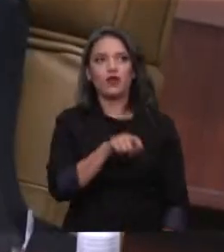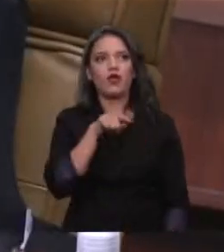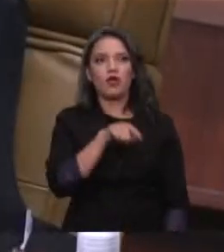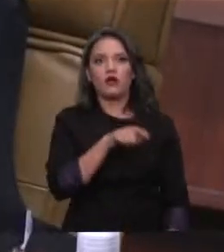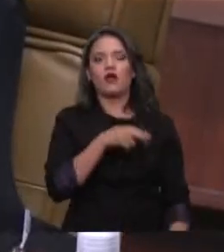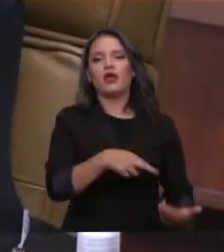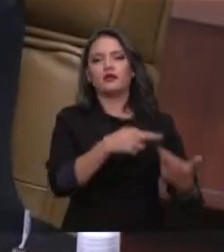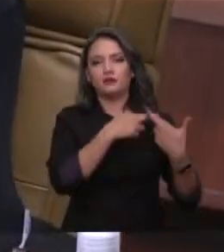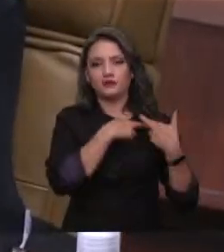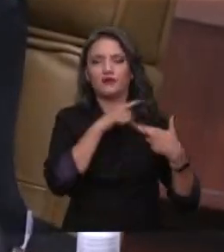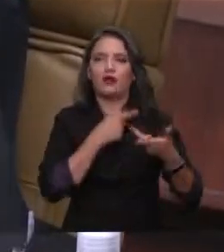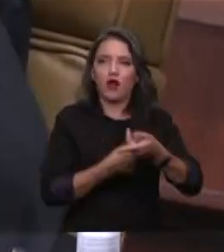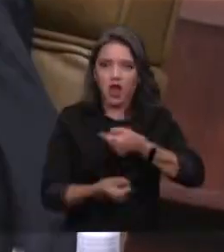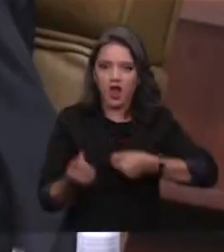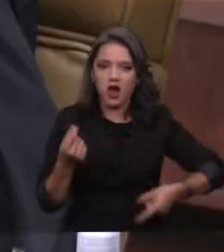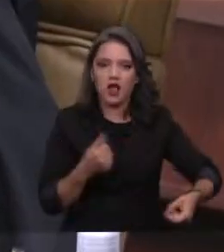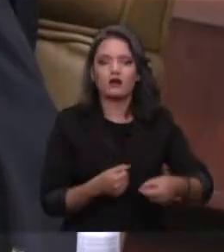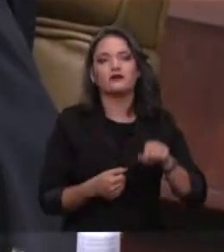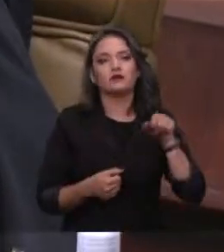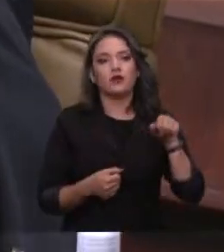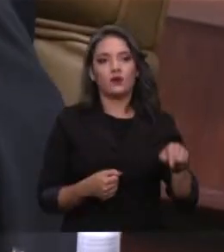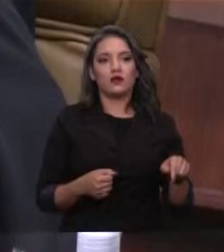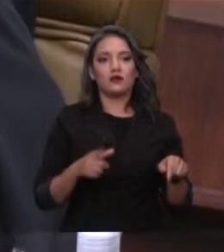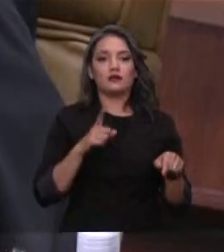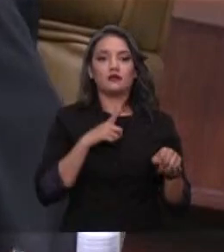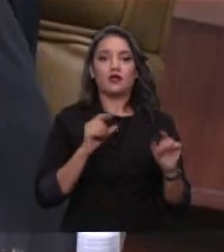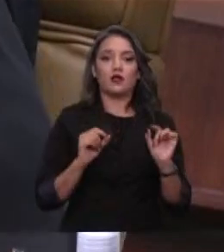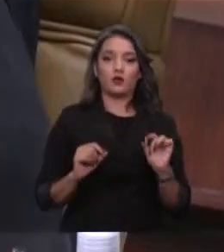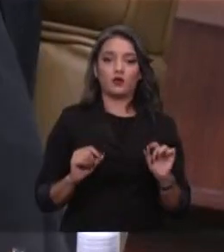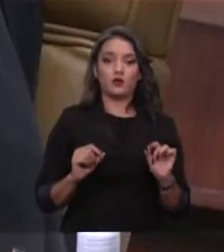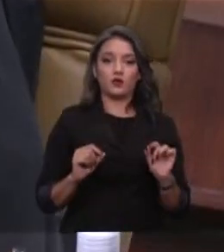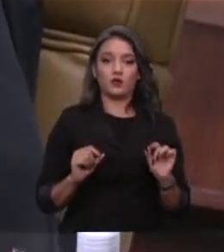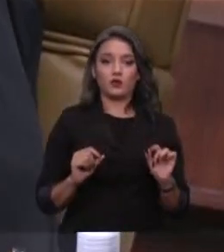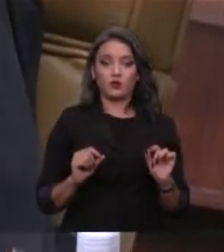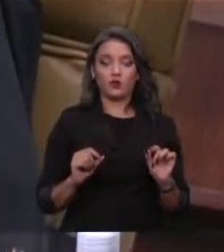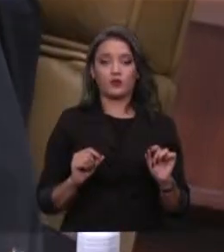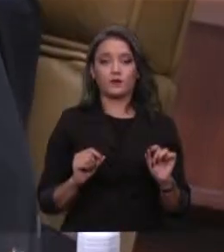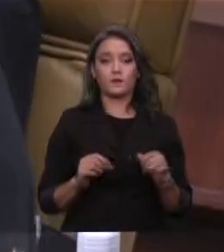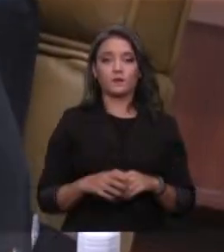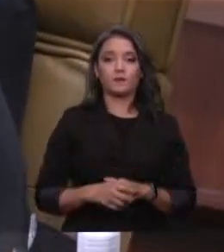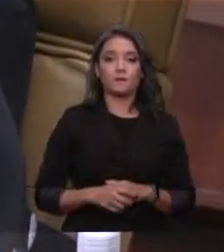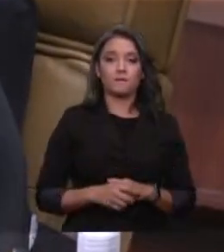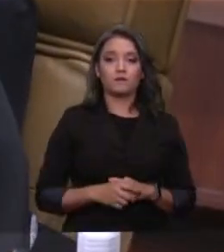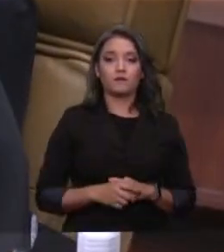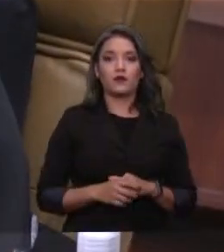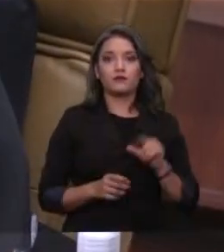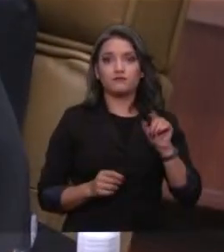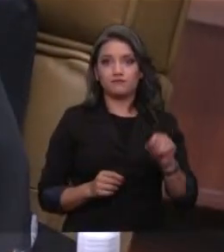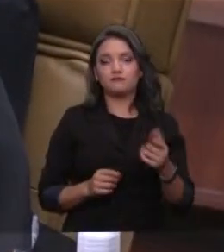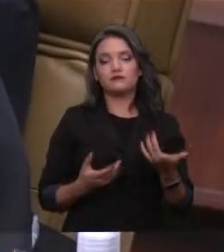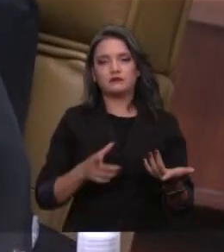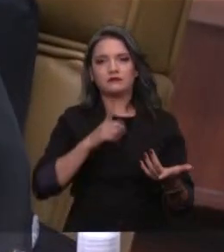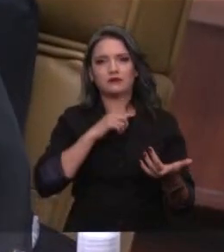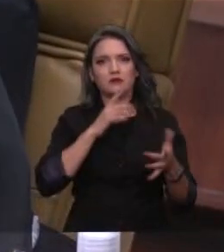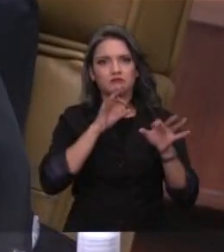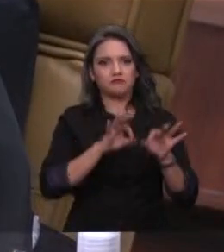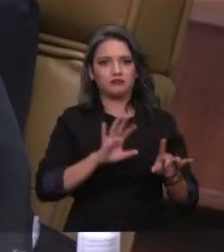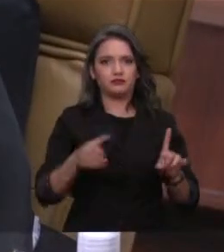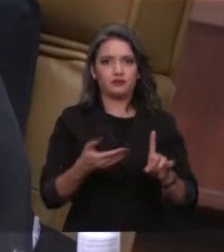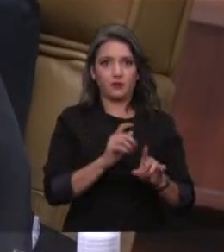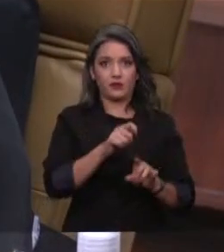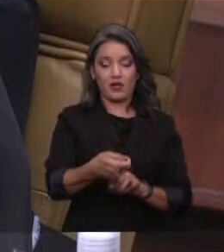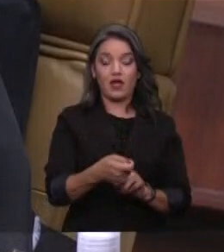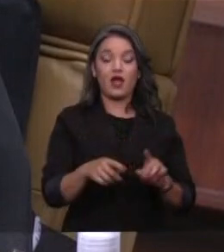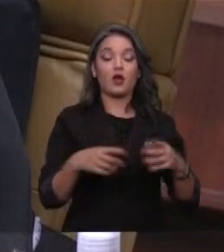aplicando-se em relação a ele o princípio in dubio pro réu. Já em relação aos